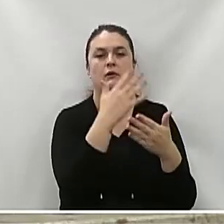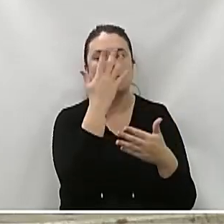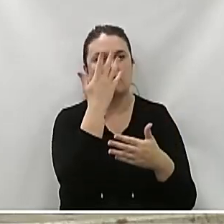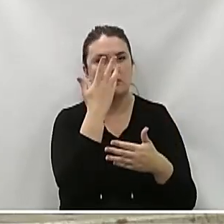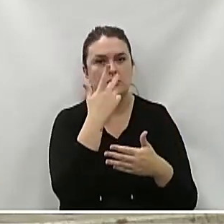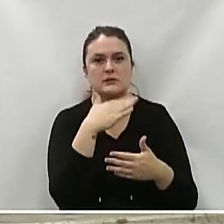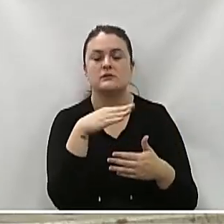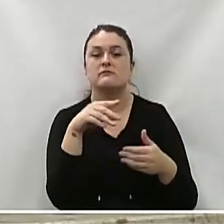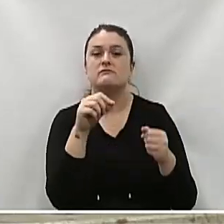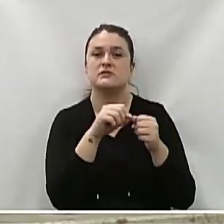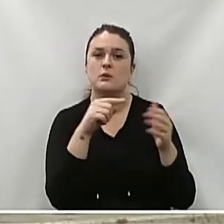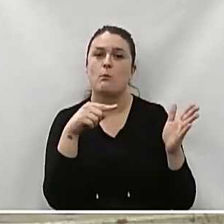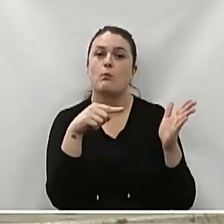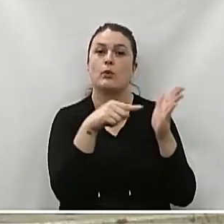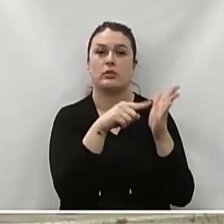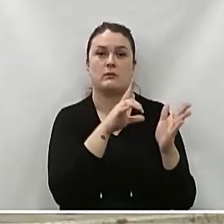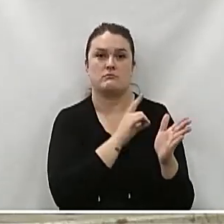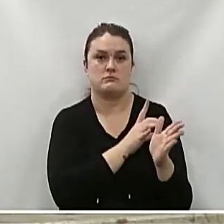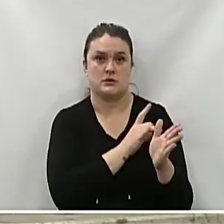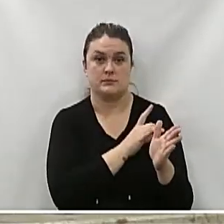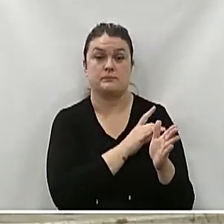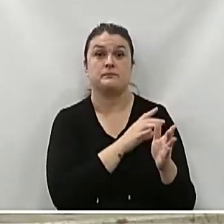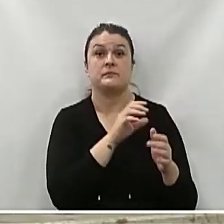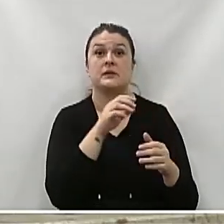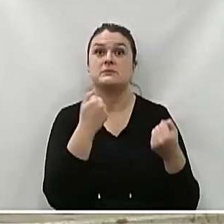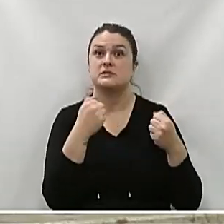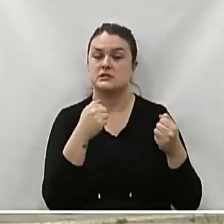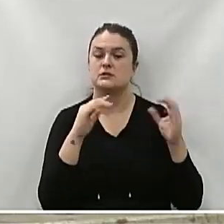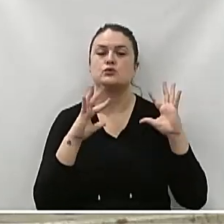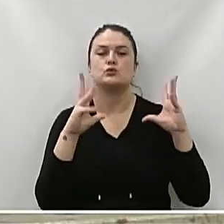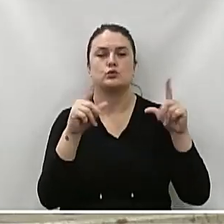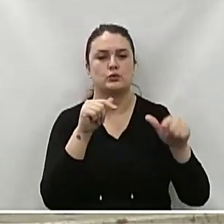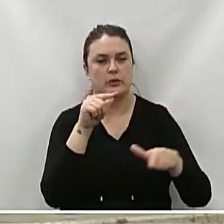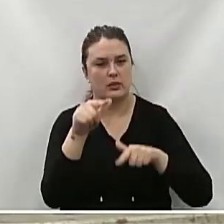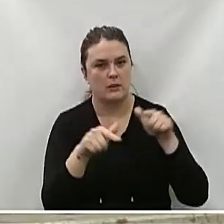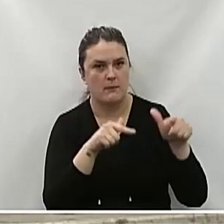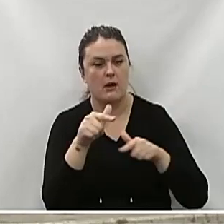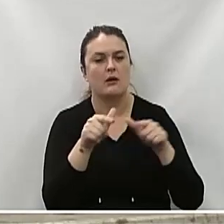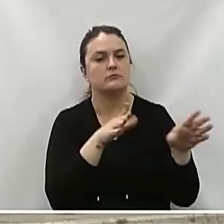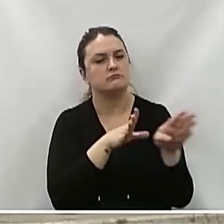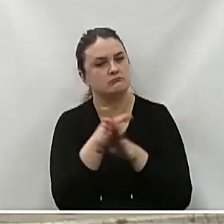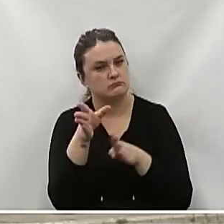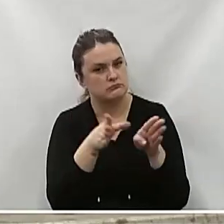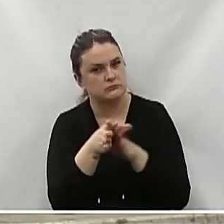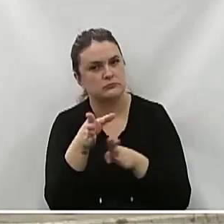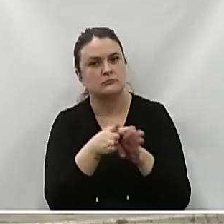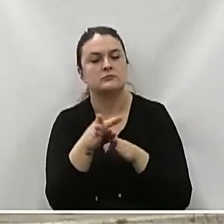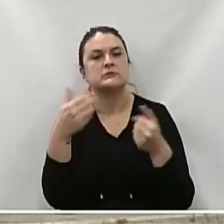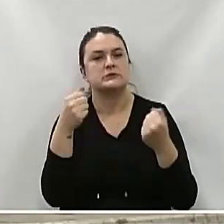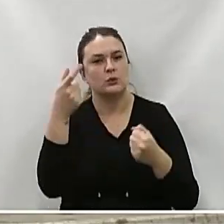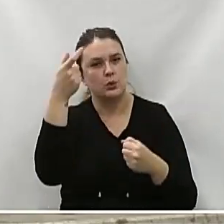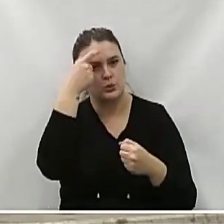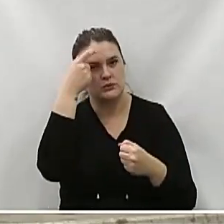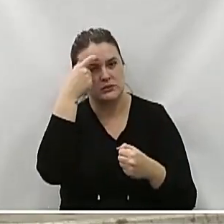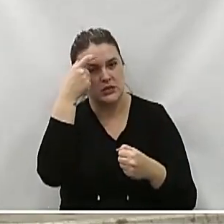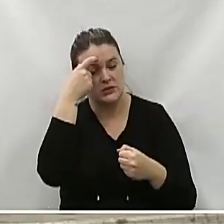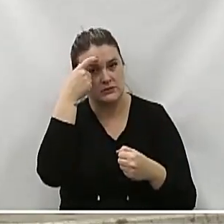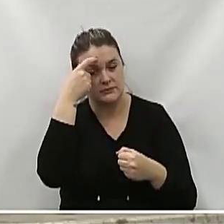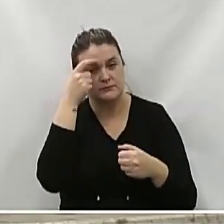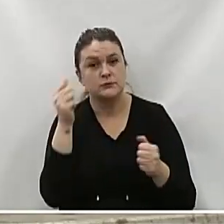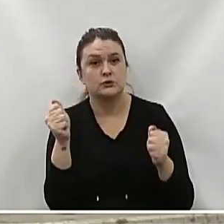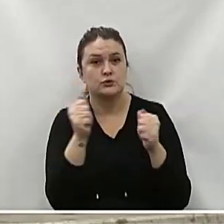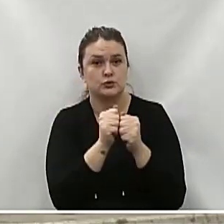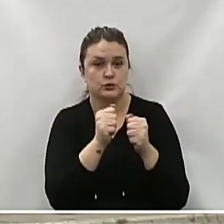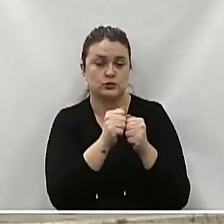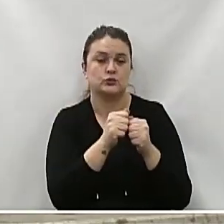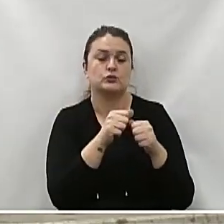nosso município esse botão do pânico Claro que precisa de todo um trabalho de toda uma questão juntamente com